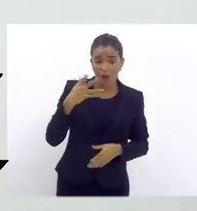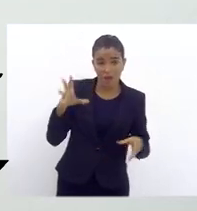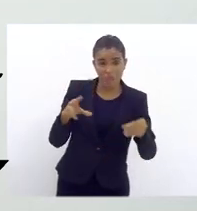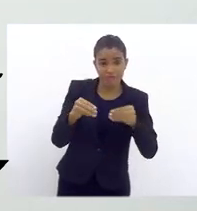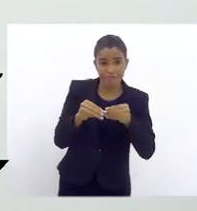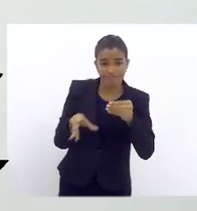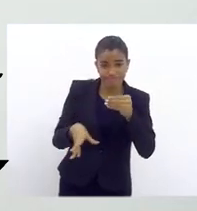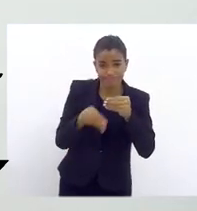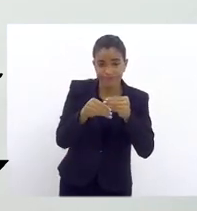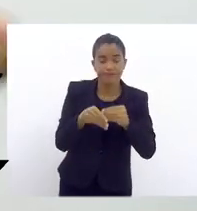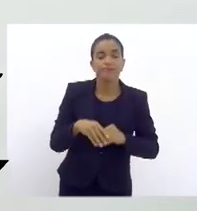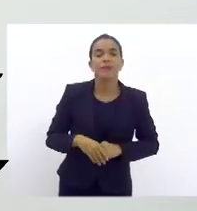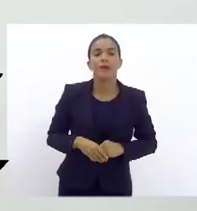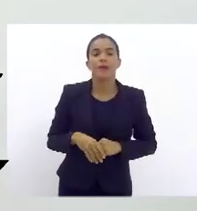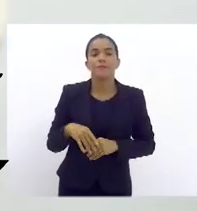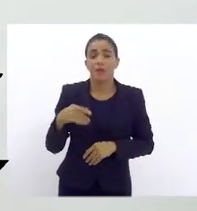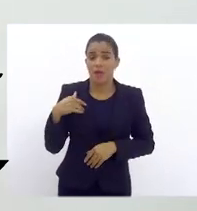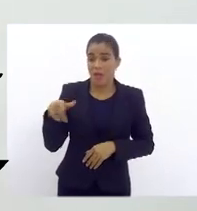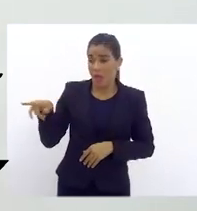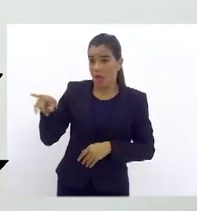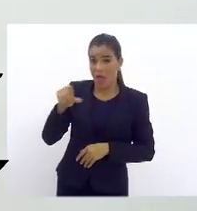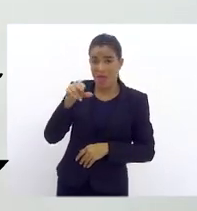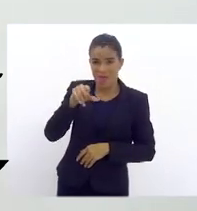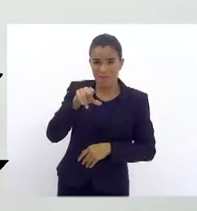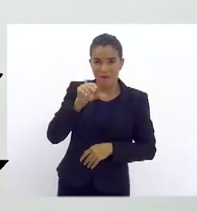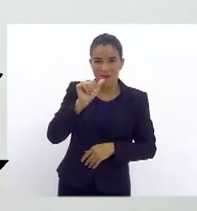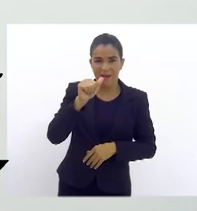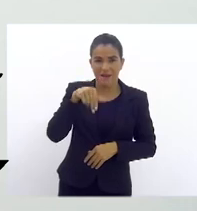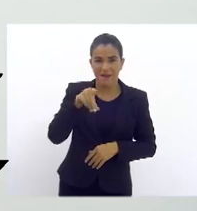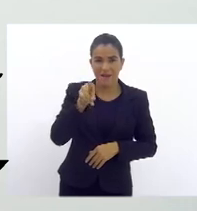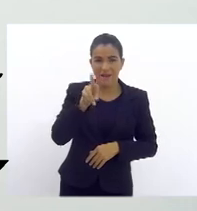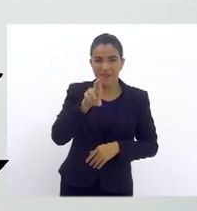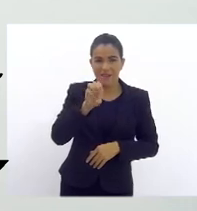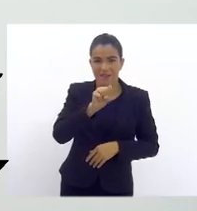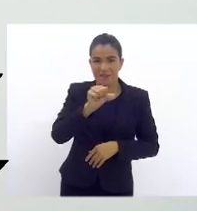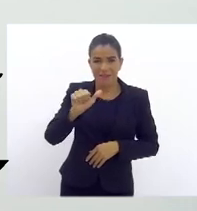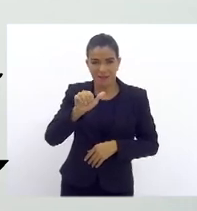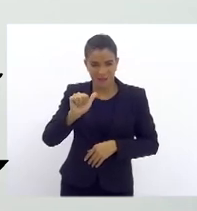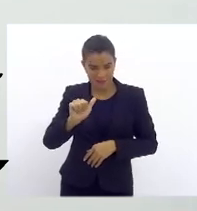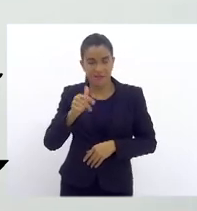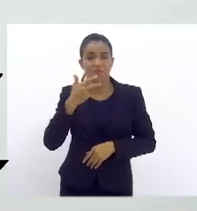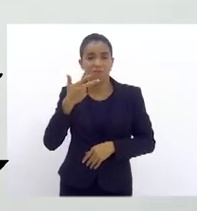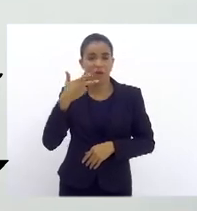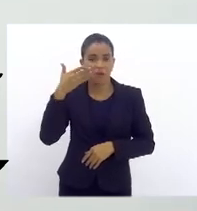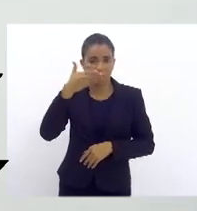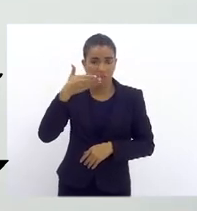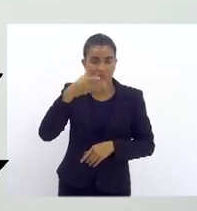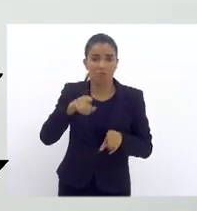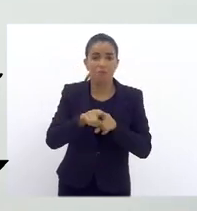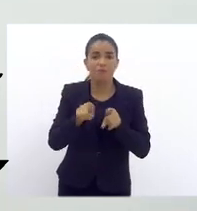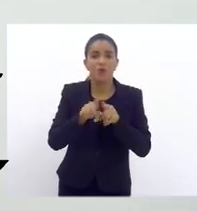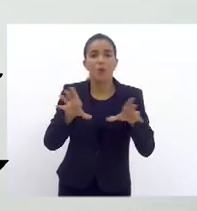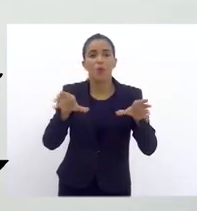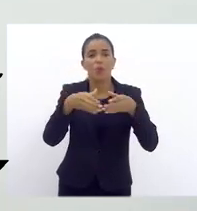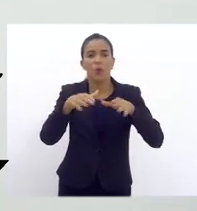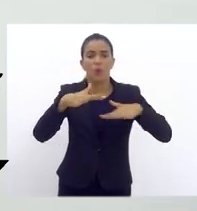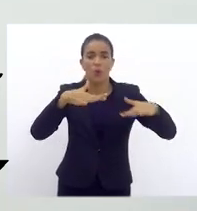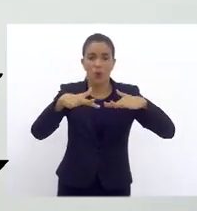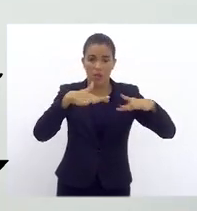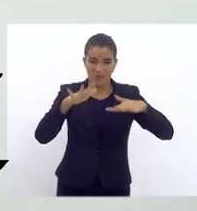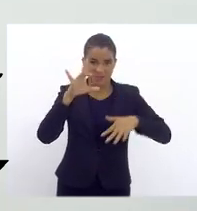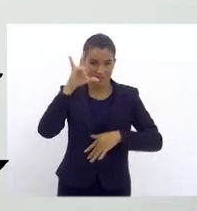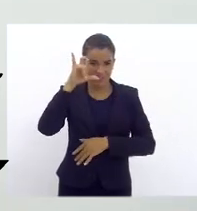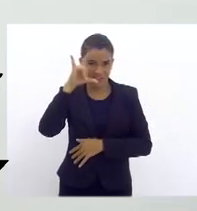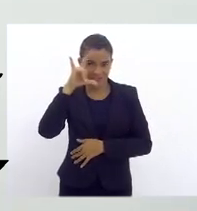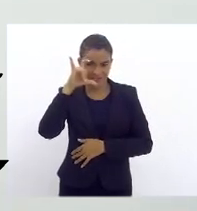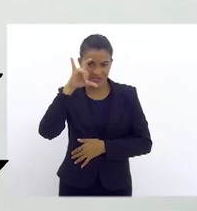os irmãos que também a nossa irmã Andressa trouxe eu convido os irmãos para verem no coletivo esperançar no Instagram você